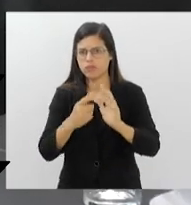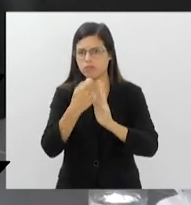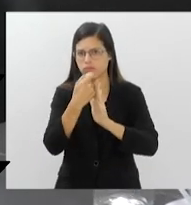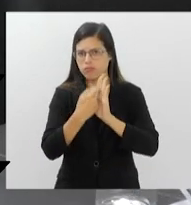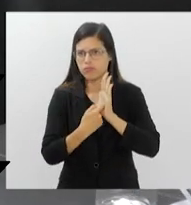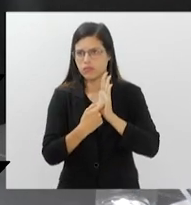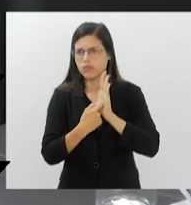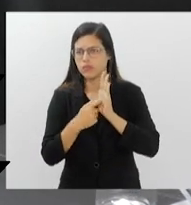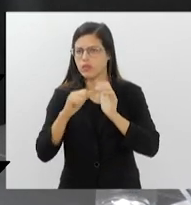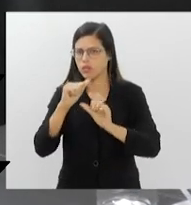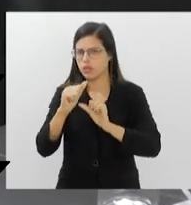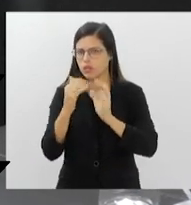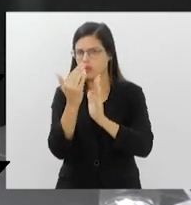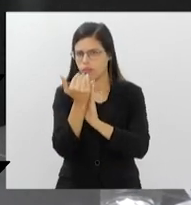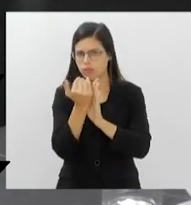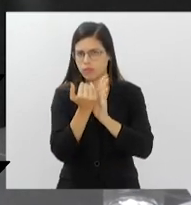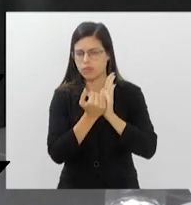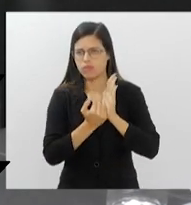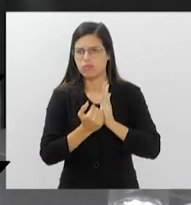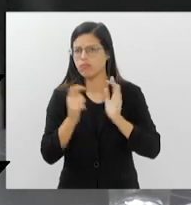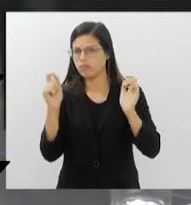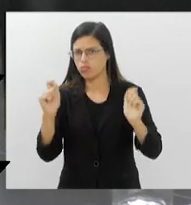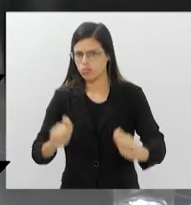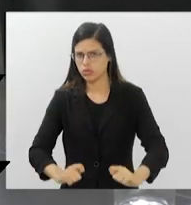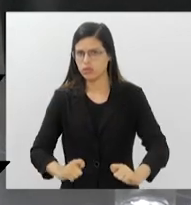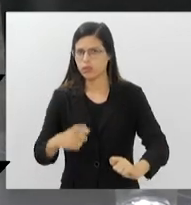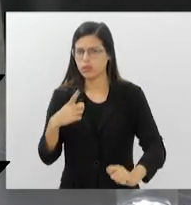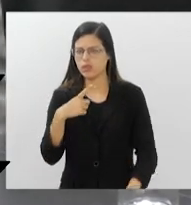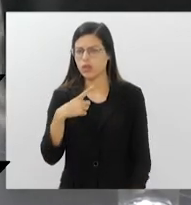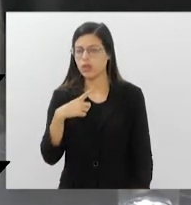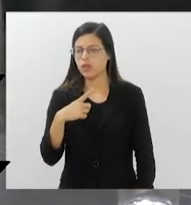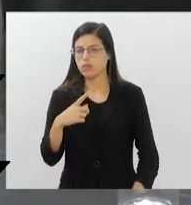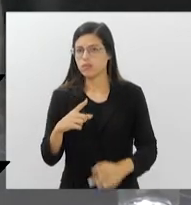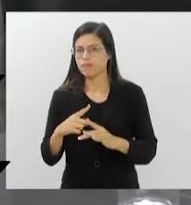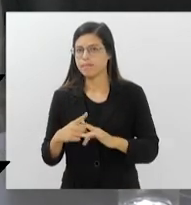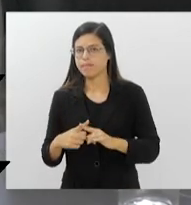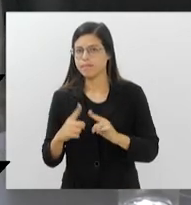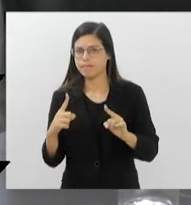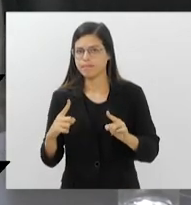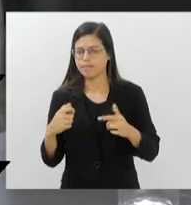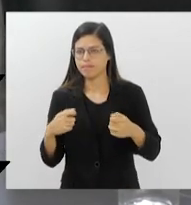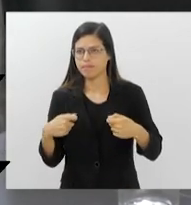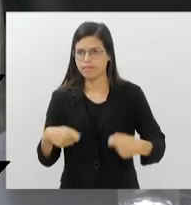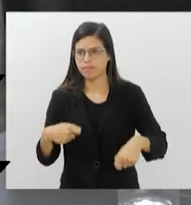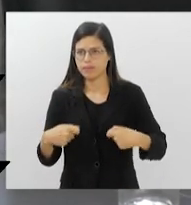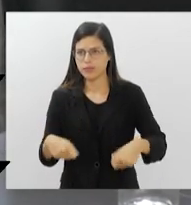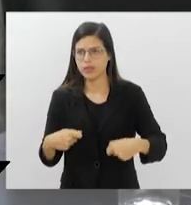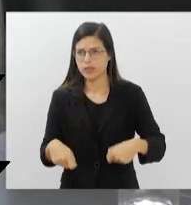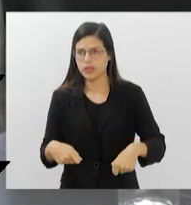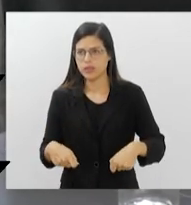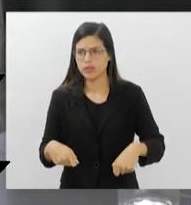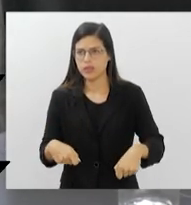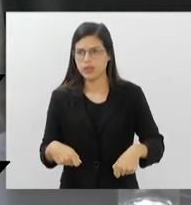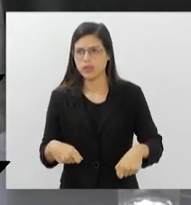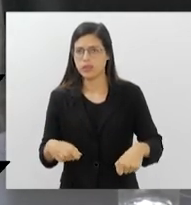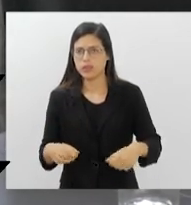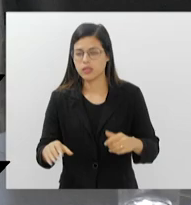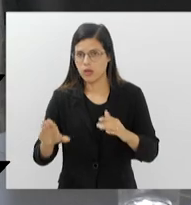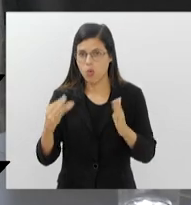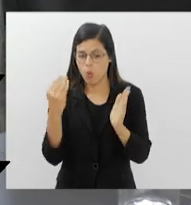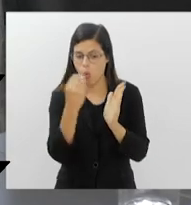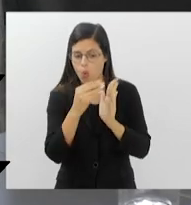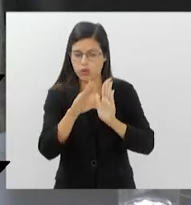transformação em programa até é possível mas desde que a gente consiga encaixar numa das emendas no parecer um